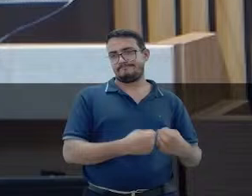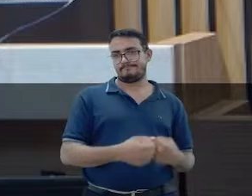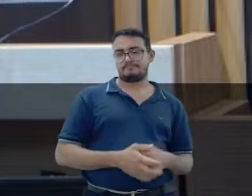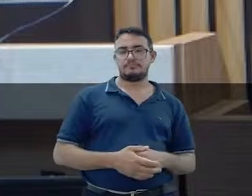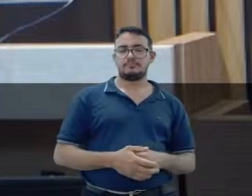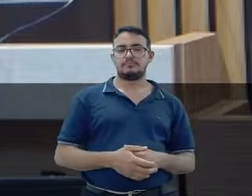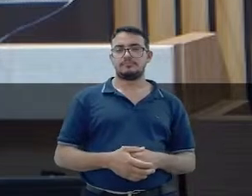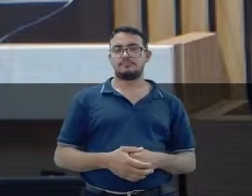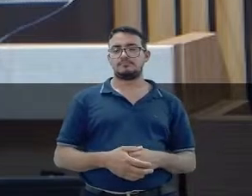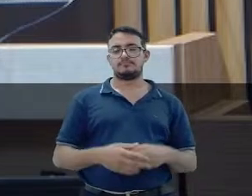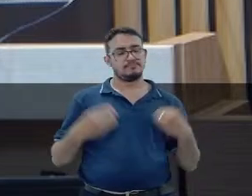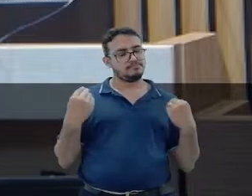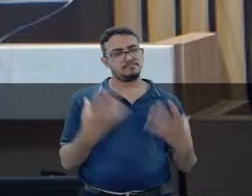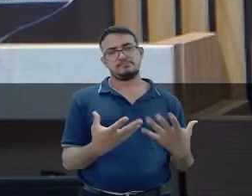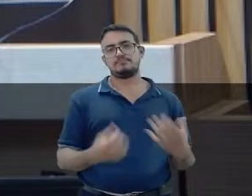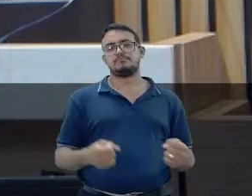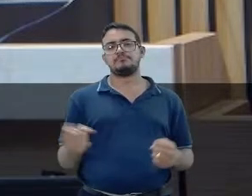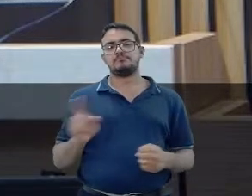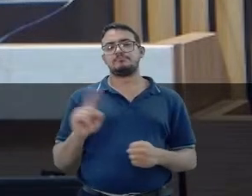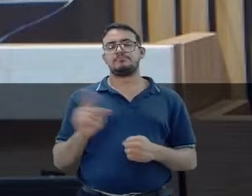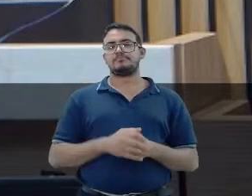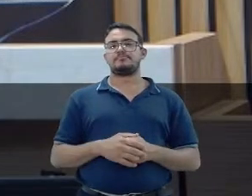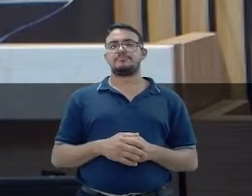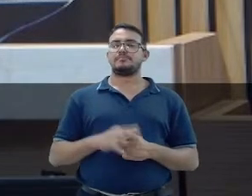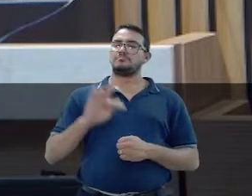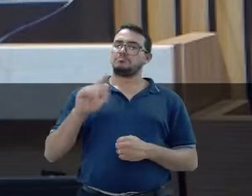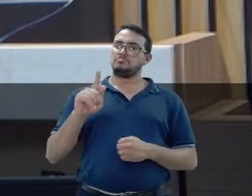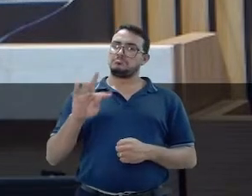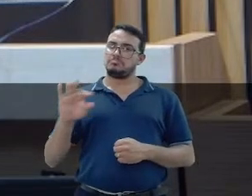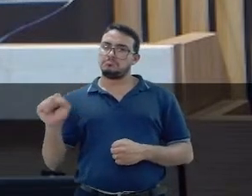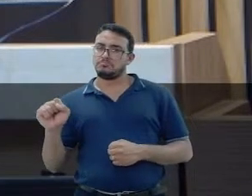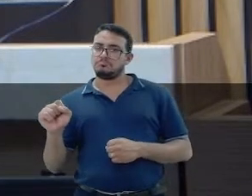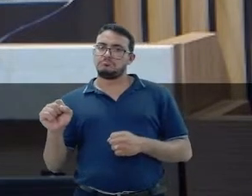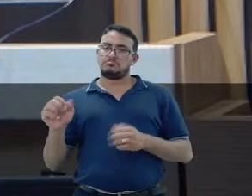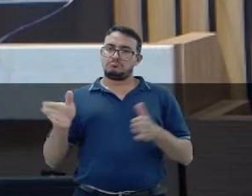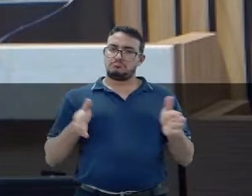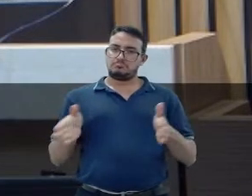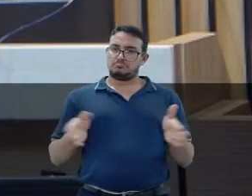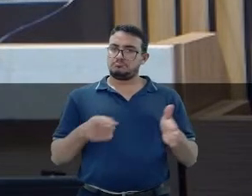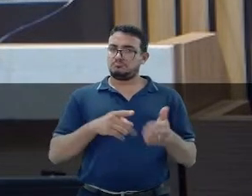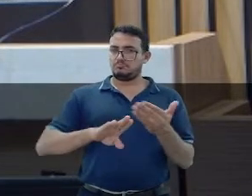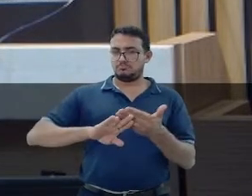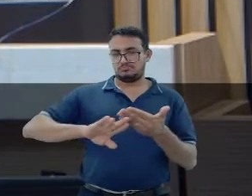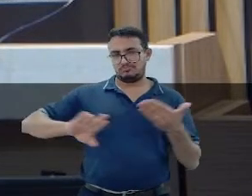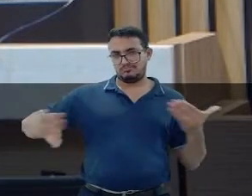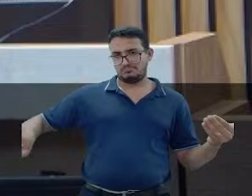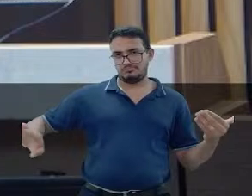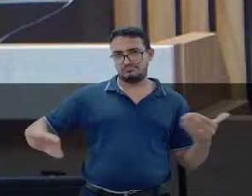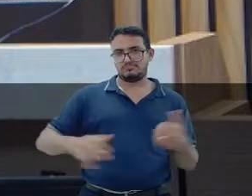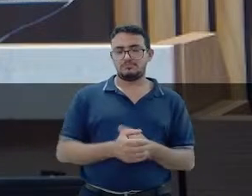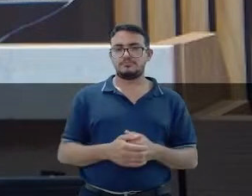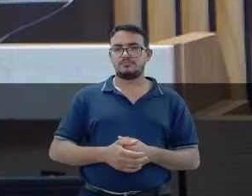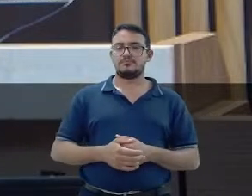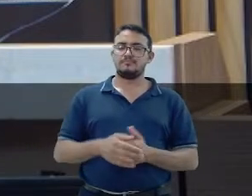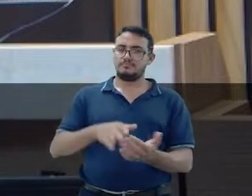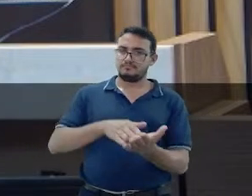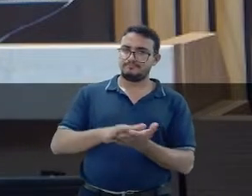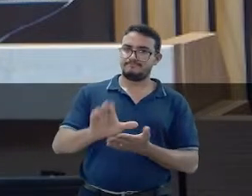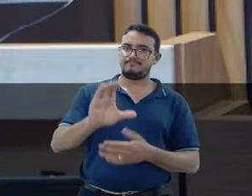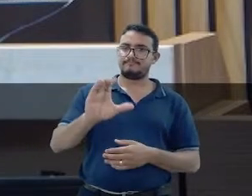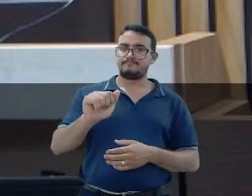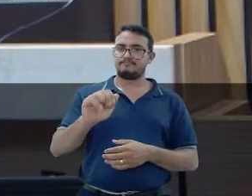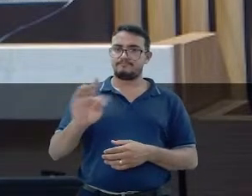Eu estou negando provimento. FGTS do período de afastamento, emissão da CAT,